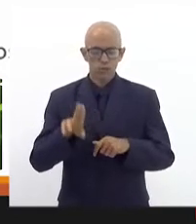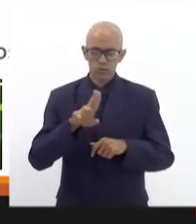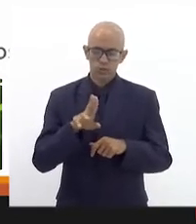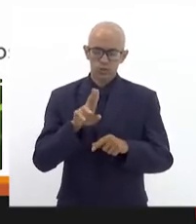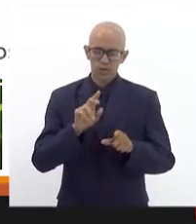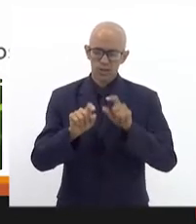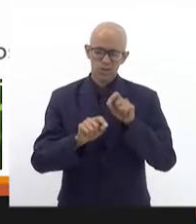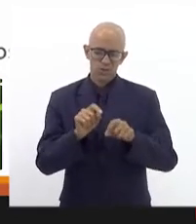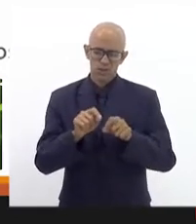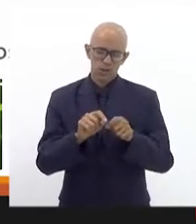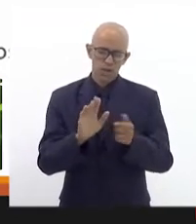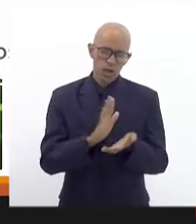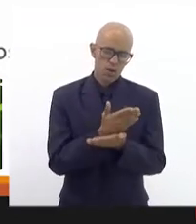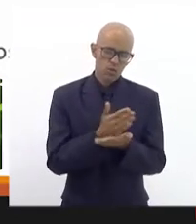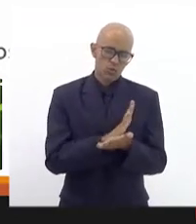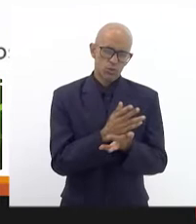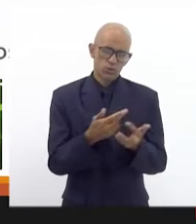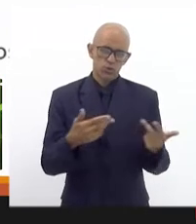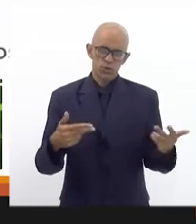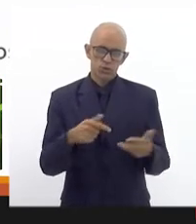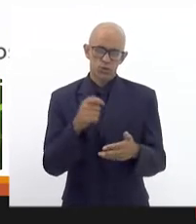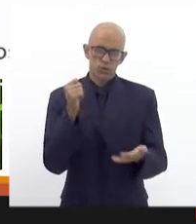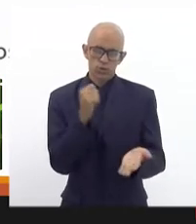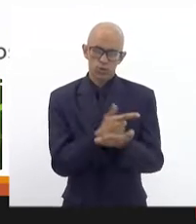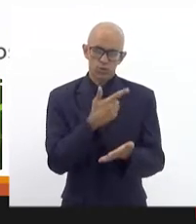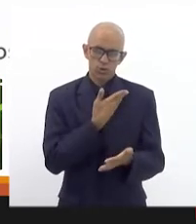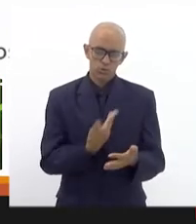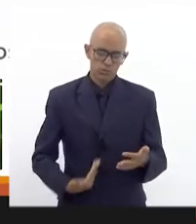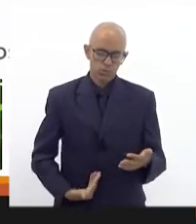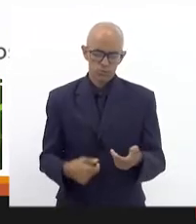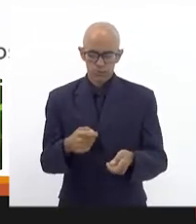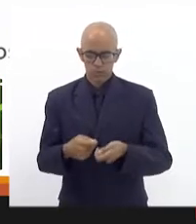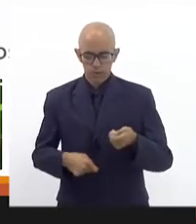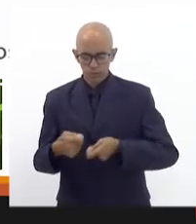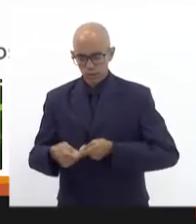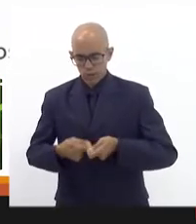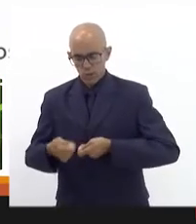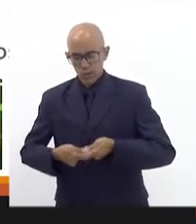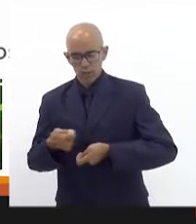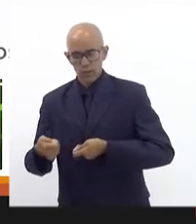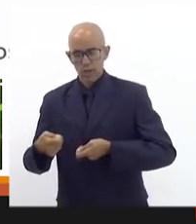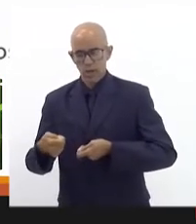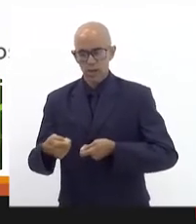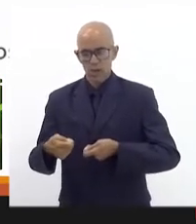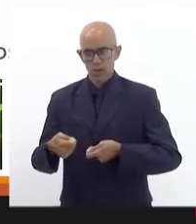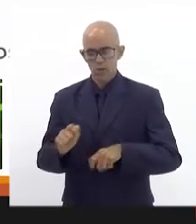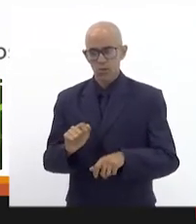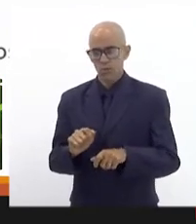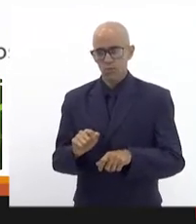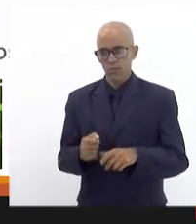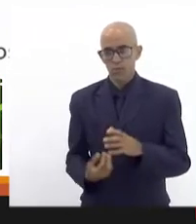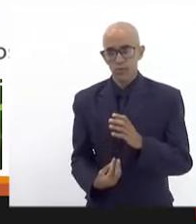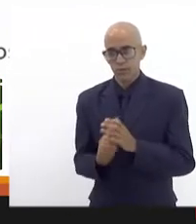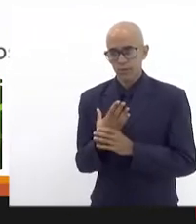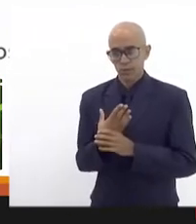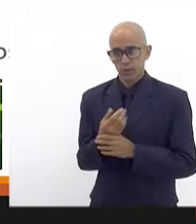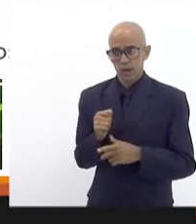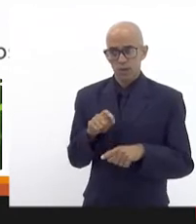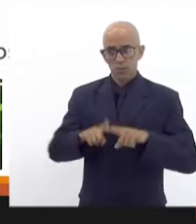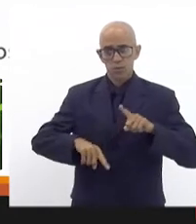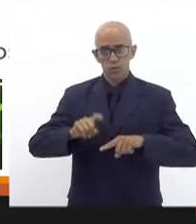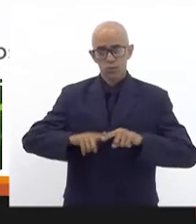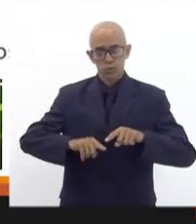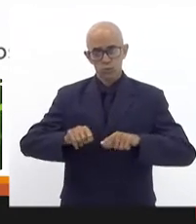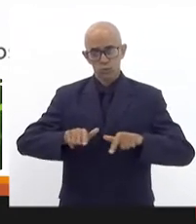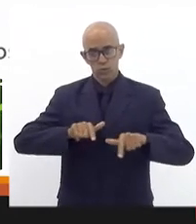é utilizado como compras públicas para gerir, né, para gestar, para criar produtos e